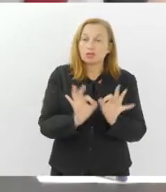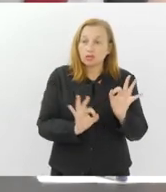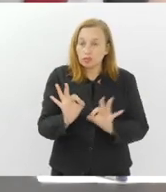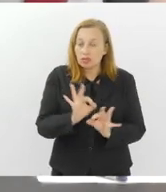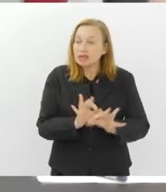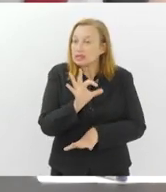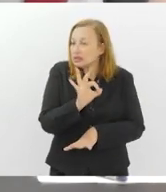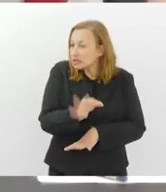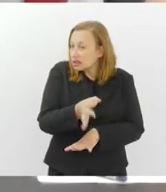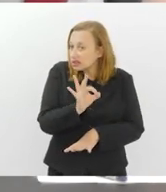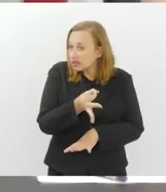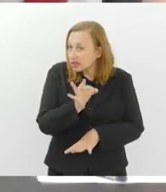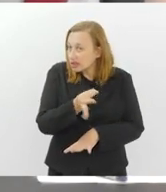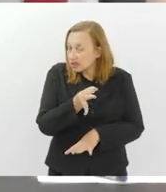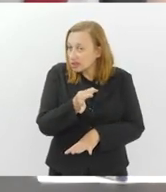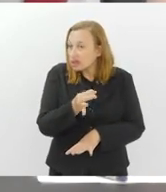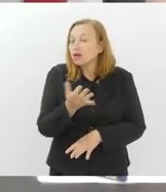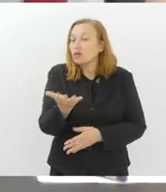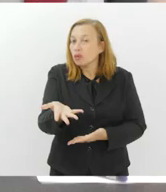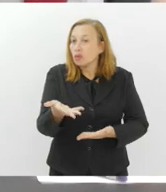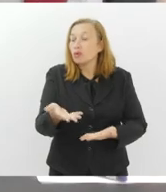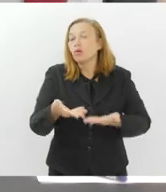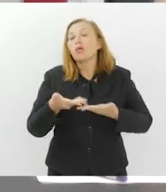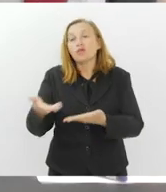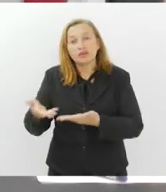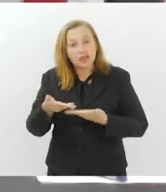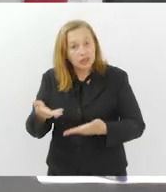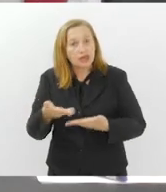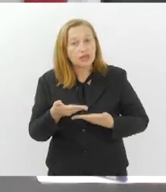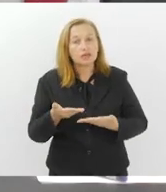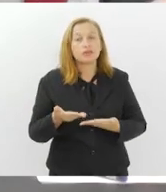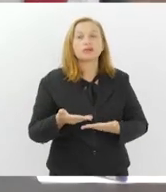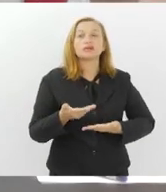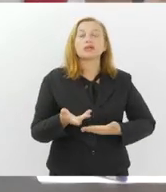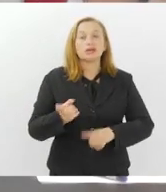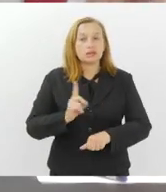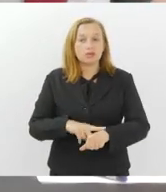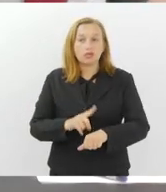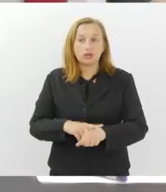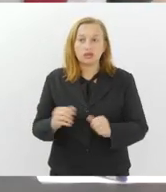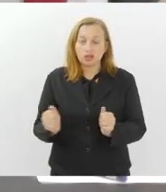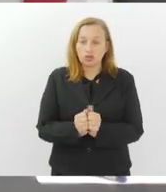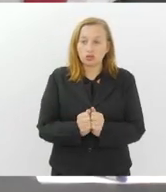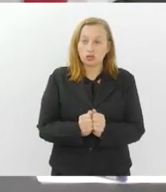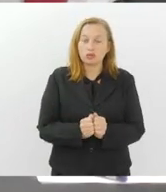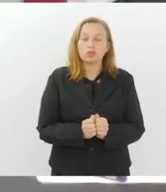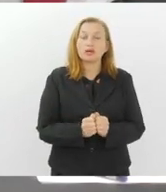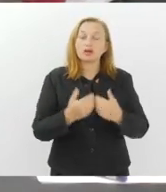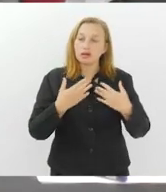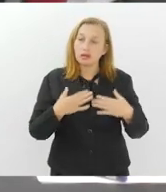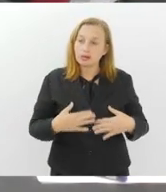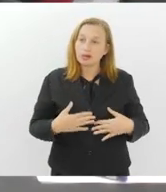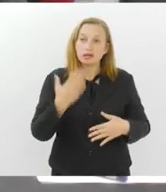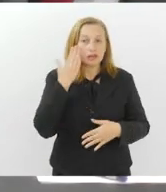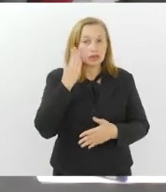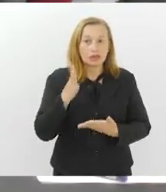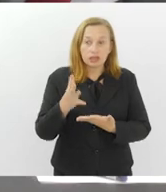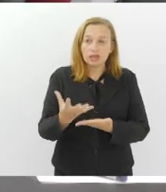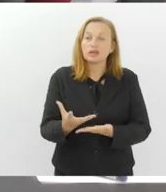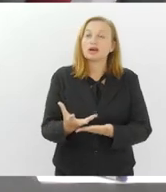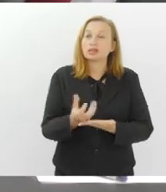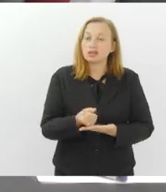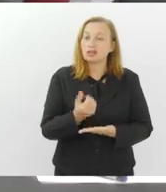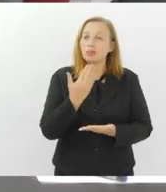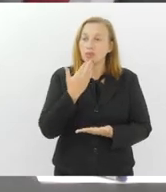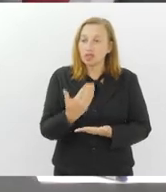certeza, convocada para participar desse momento. Tá? Fique tranquilo e atendendo e acolhendo já o